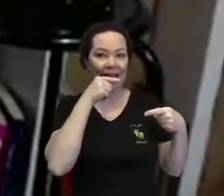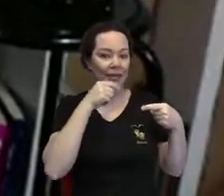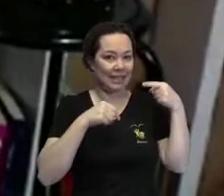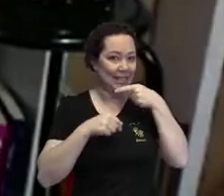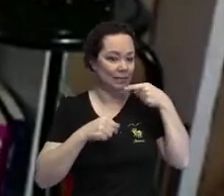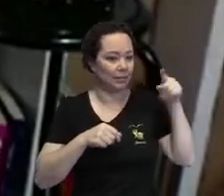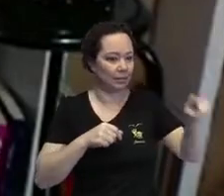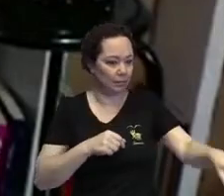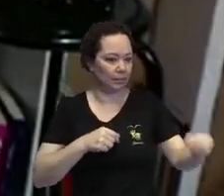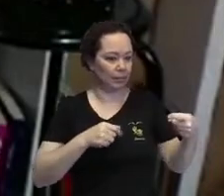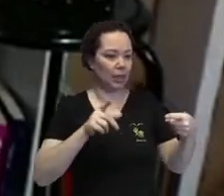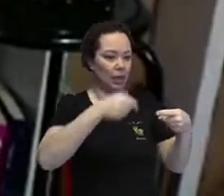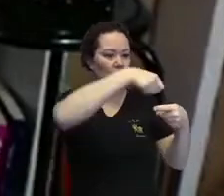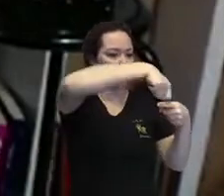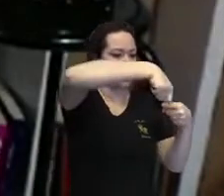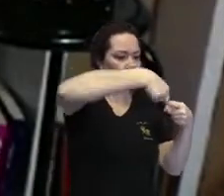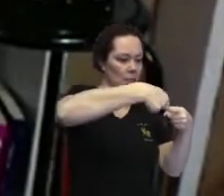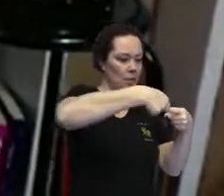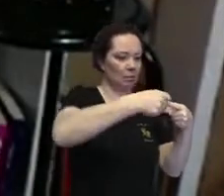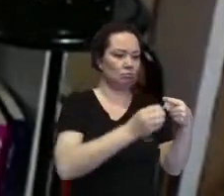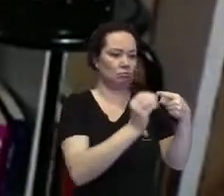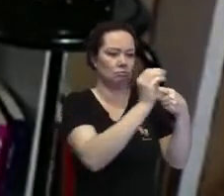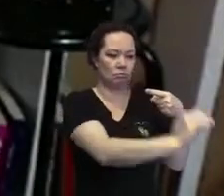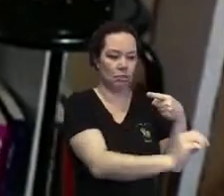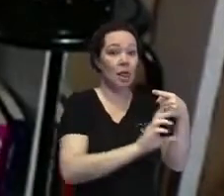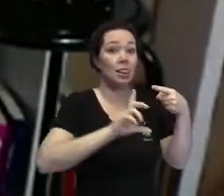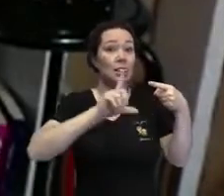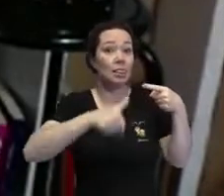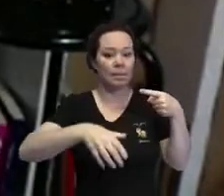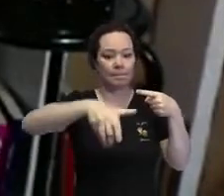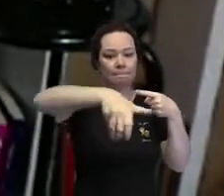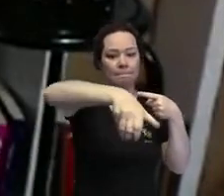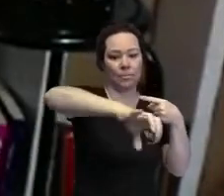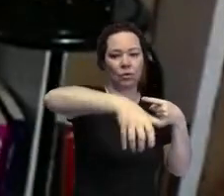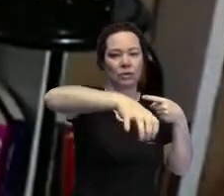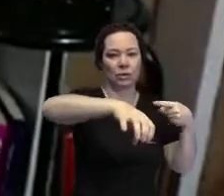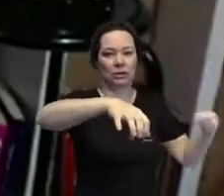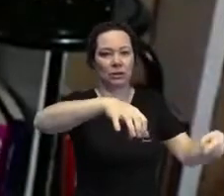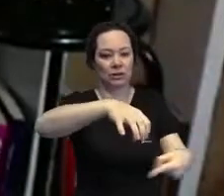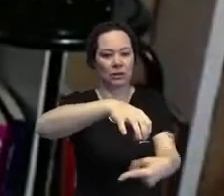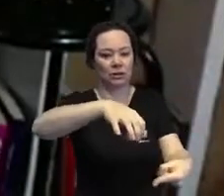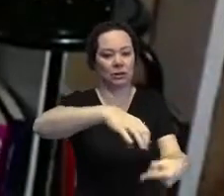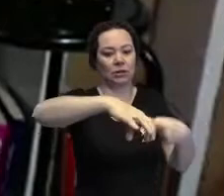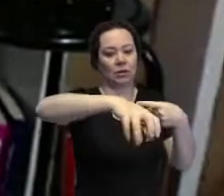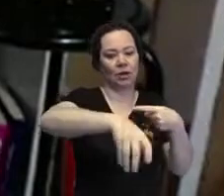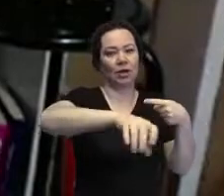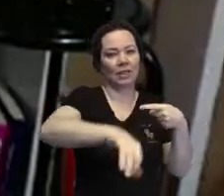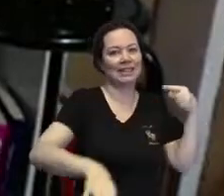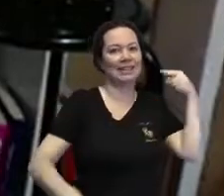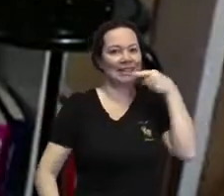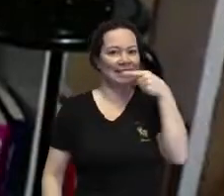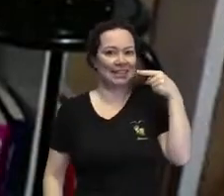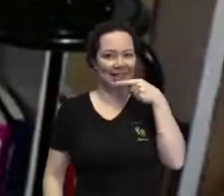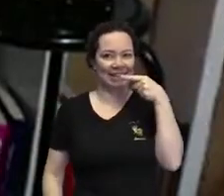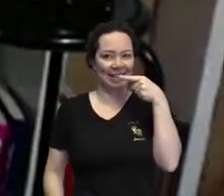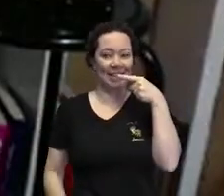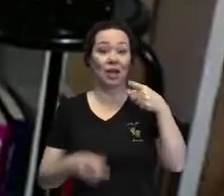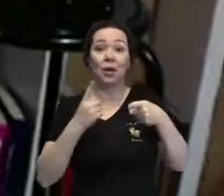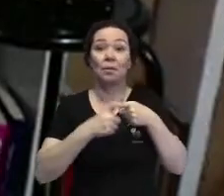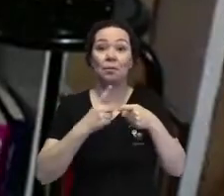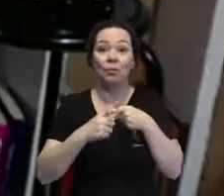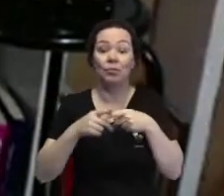escova. Por quê? Porque elas não se deram ao luxo de desperdiçar a água por uma fração de minutos.